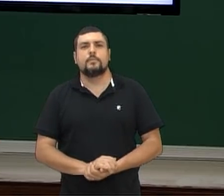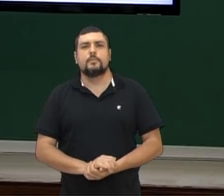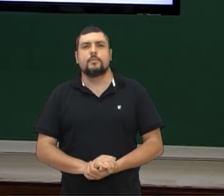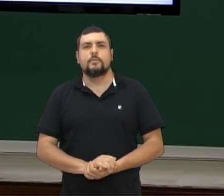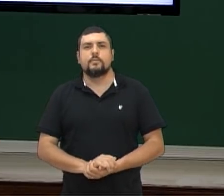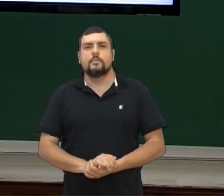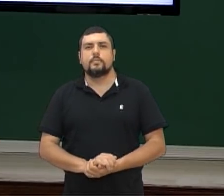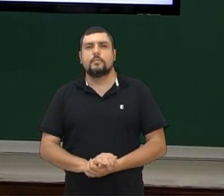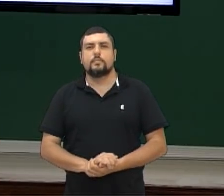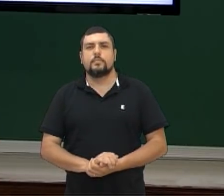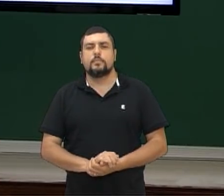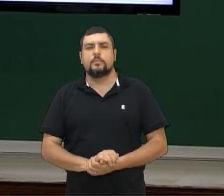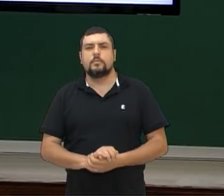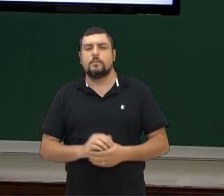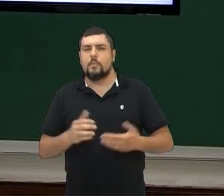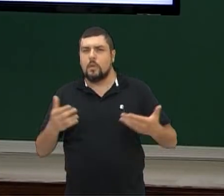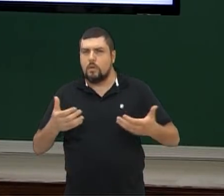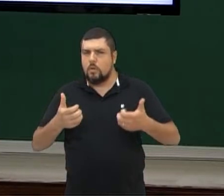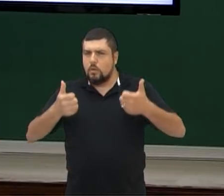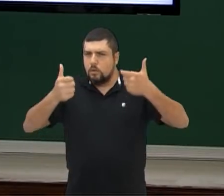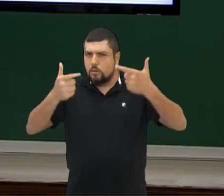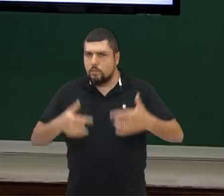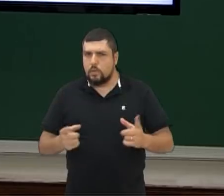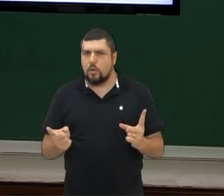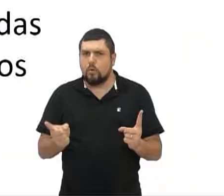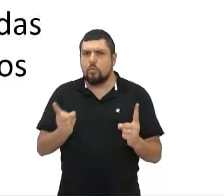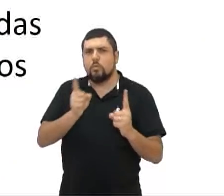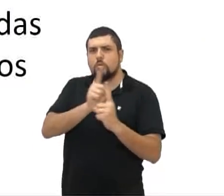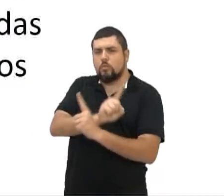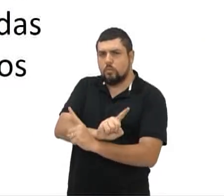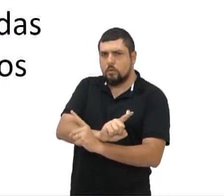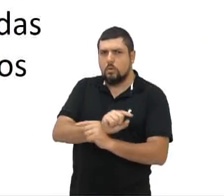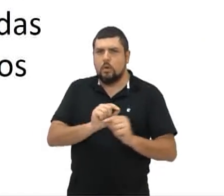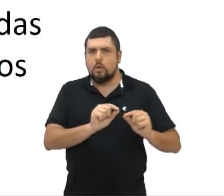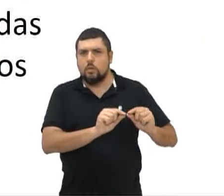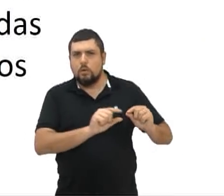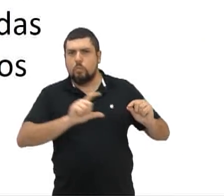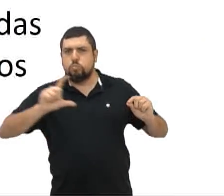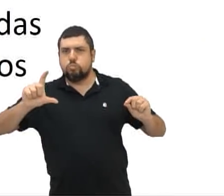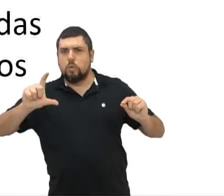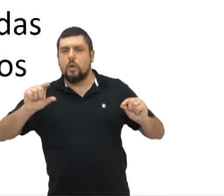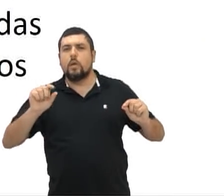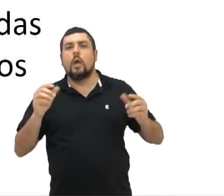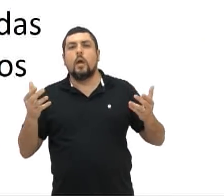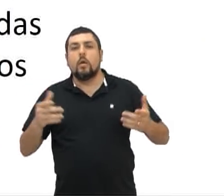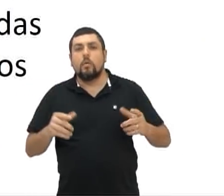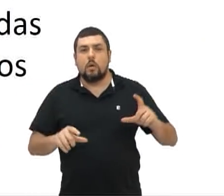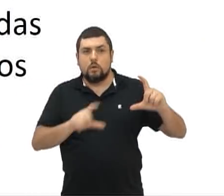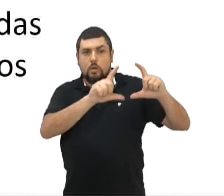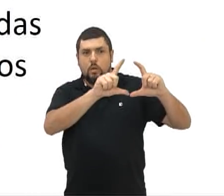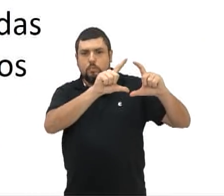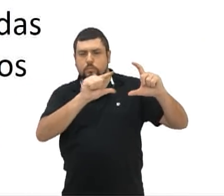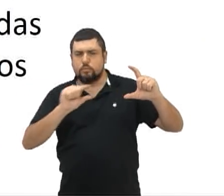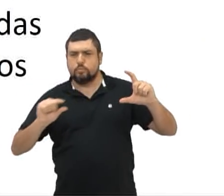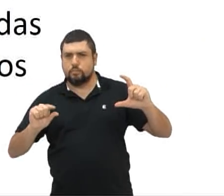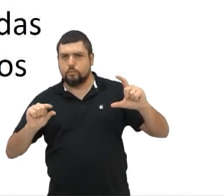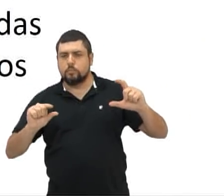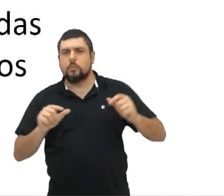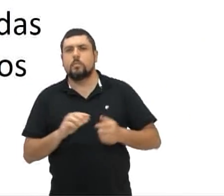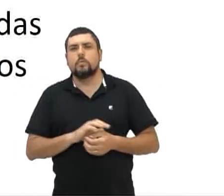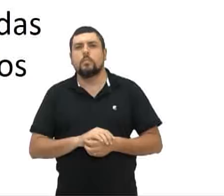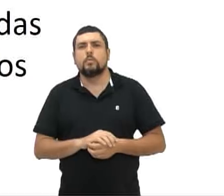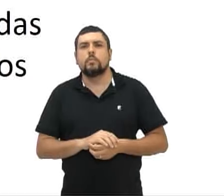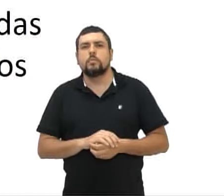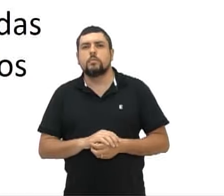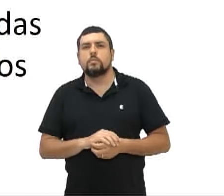Vamos falar agora sobre redução. Temos o processo inverso da ampliação. Percebemos que a ampliação a gente amplia,